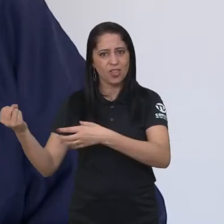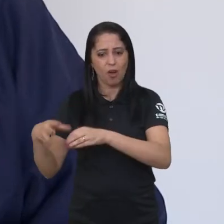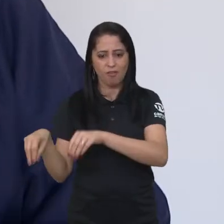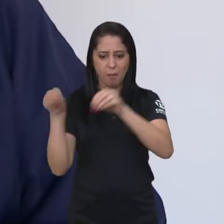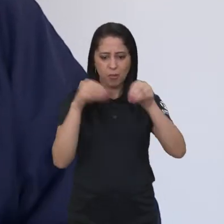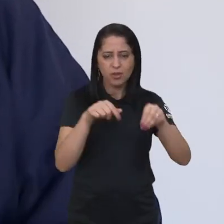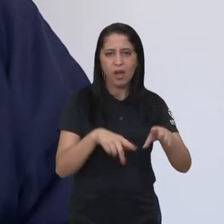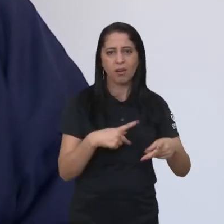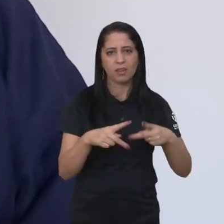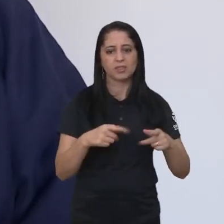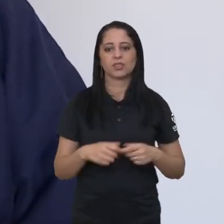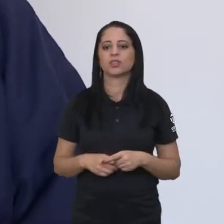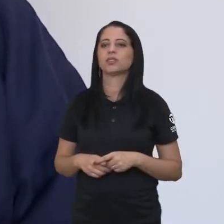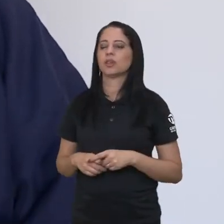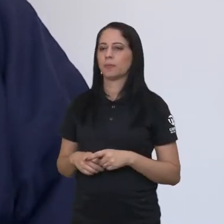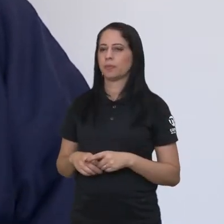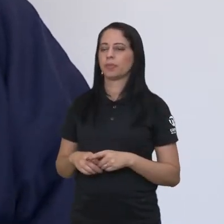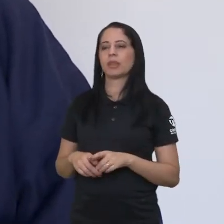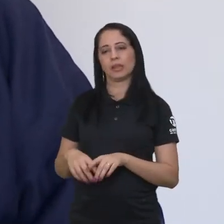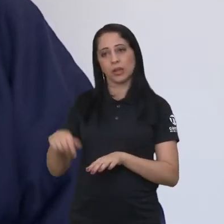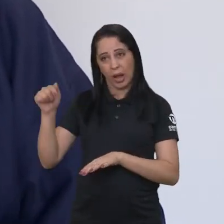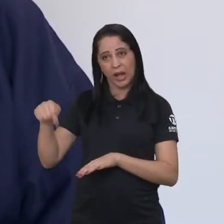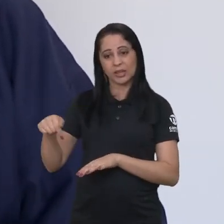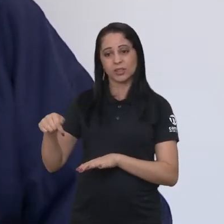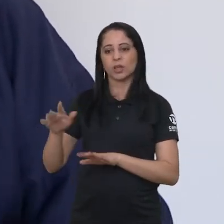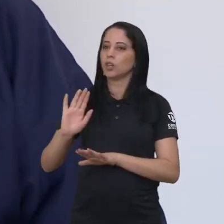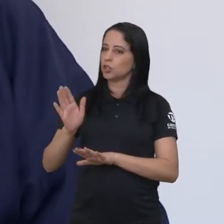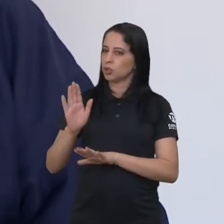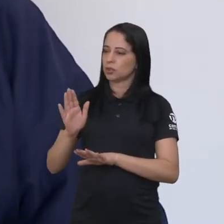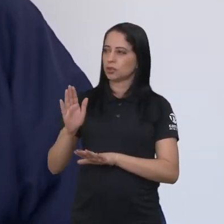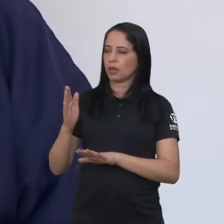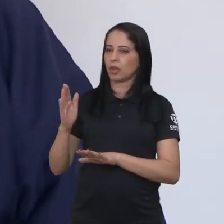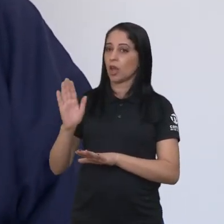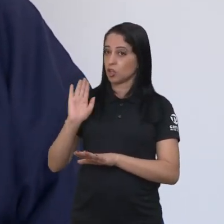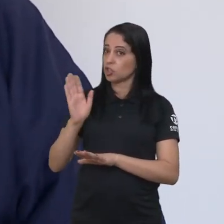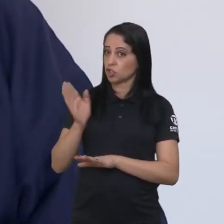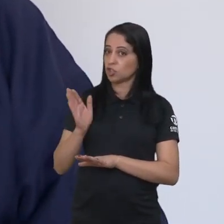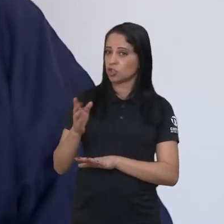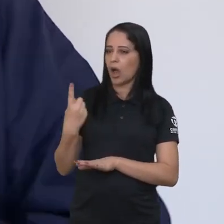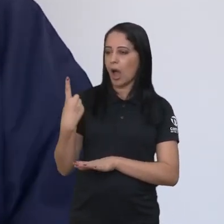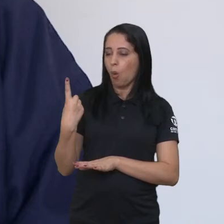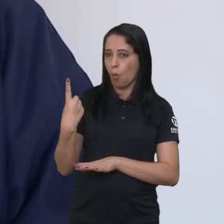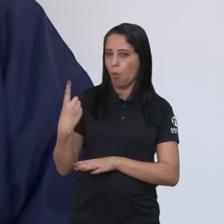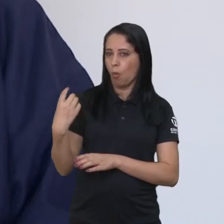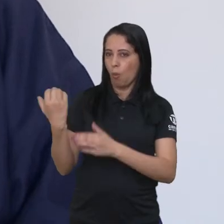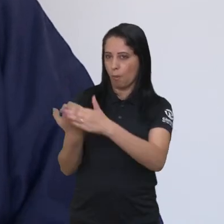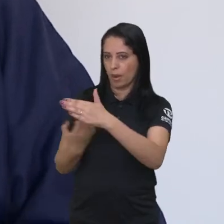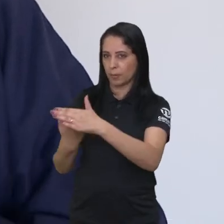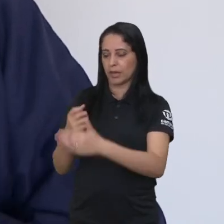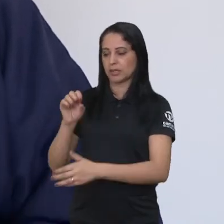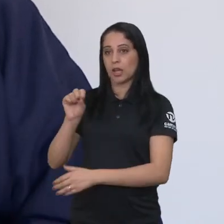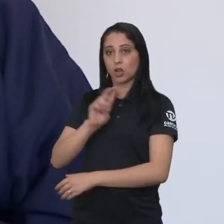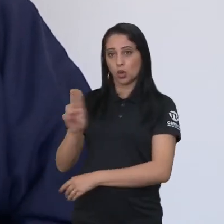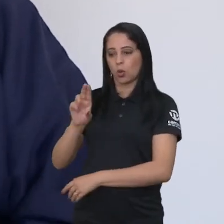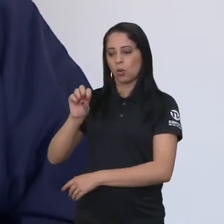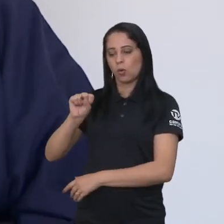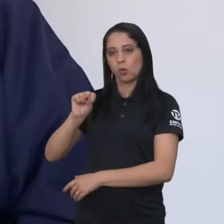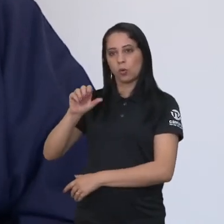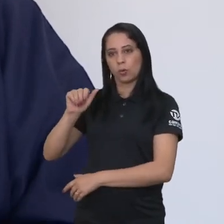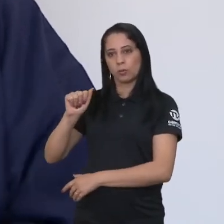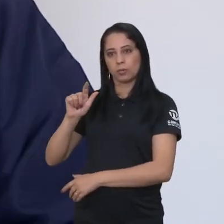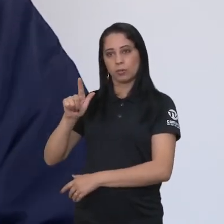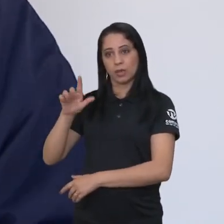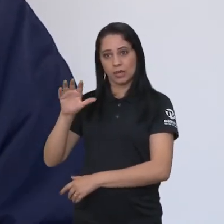A gente já tem uma empresa, você vê como as coisas são, já há alguns anos na cidade, instalada aqui, que se chama Saga, Escola de